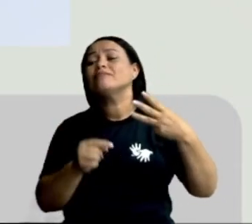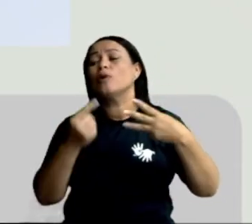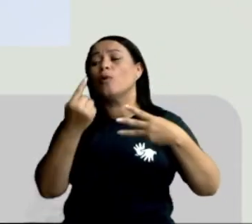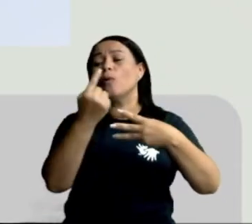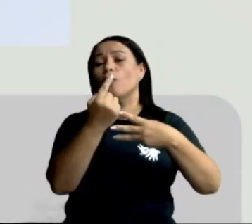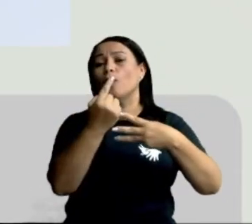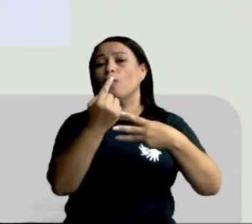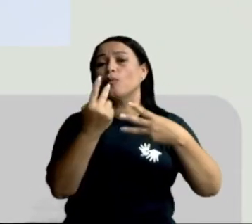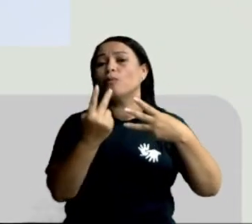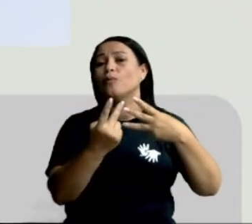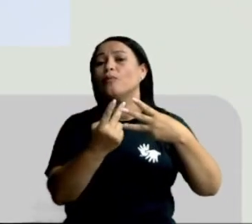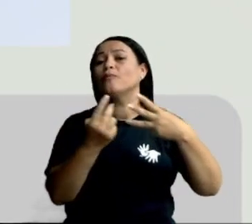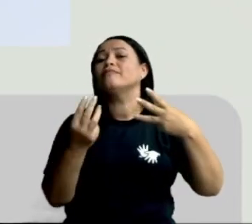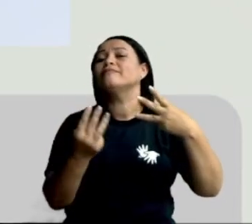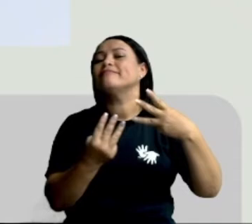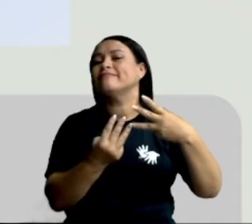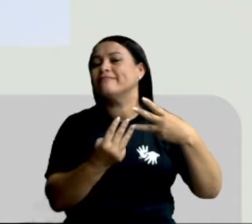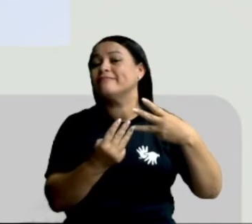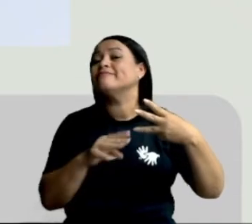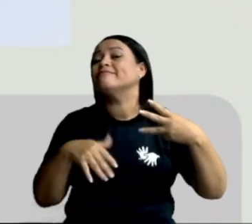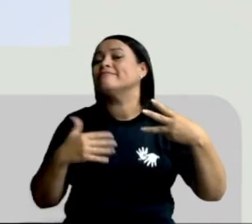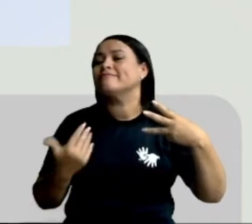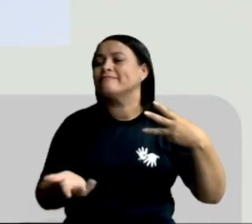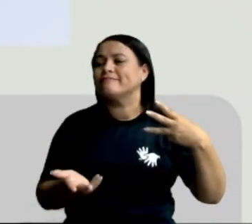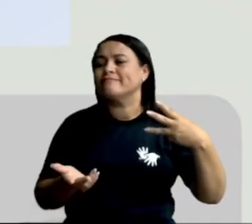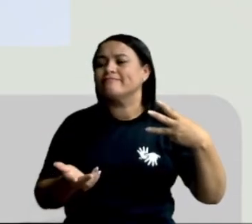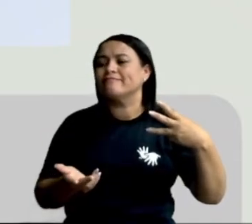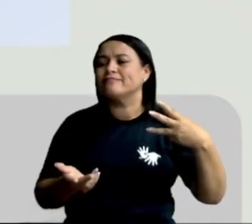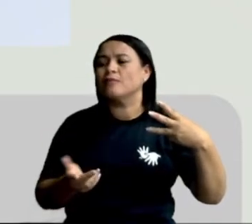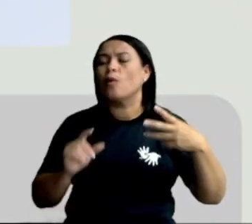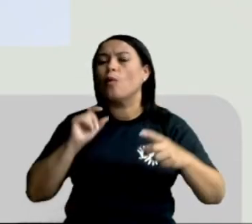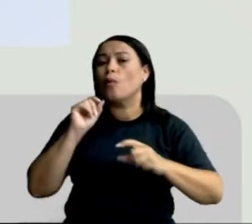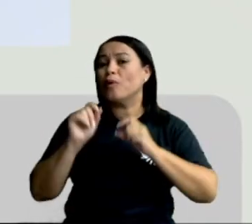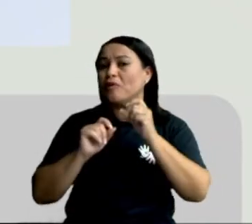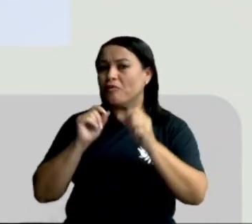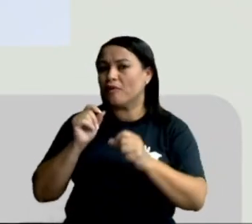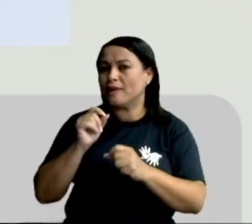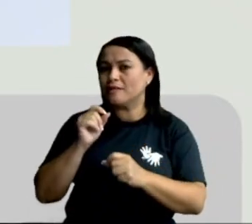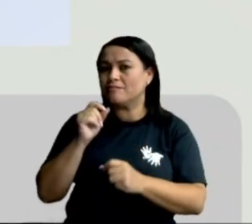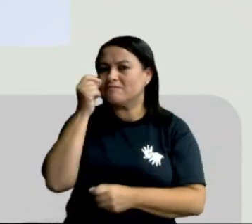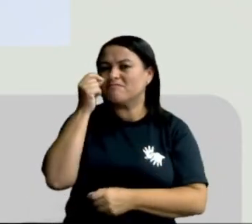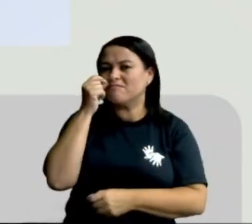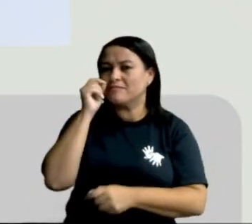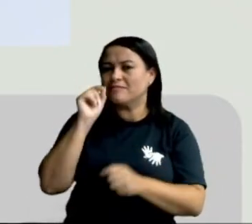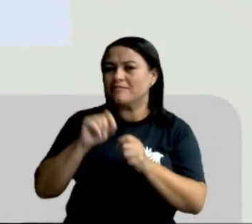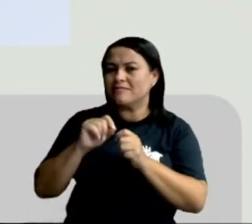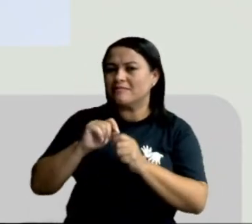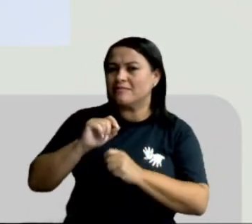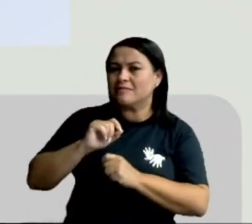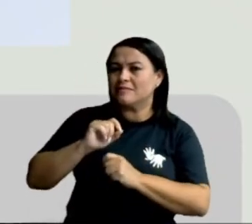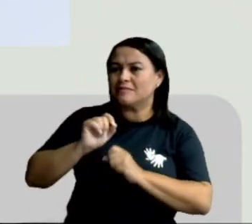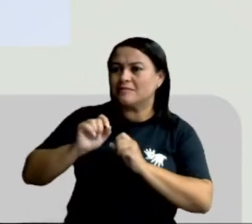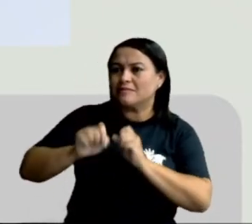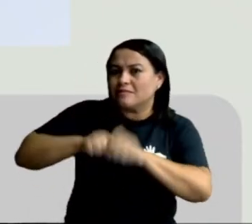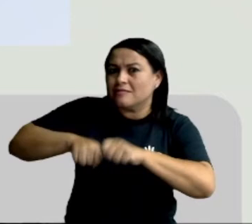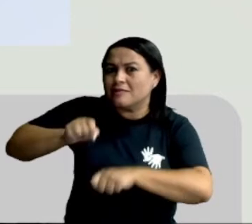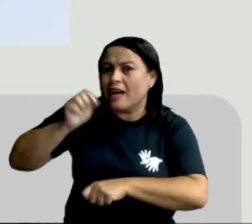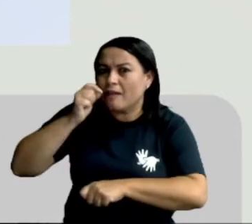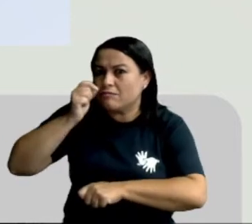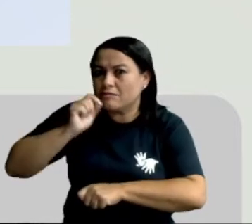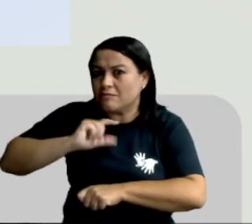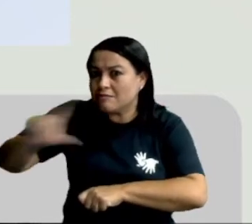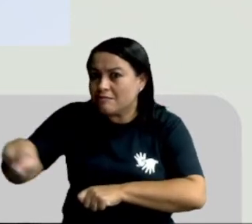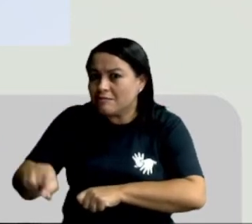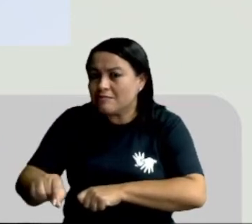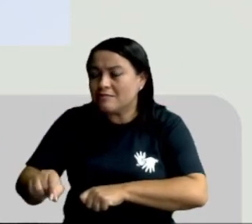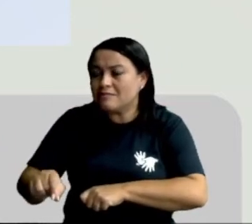Alternativa 1, a 2 ou a 3. O que foi que ele fez? Saiu correndo? Não, ele não saiu